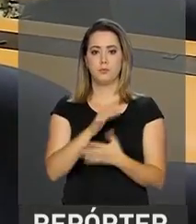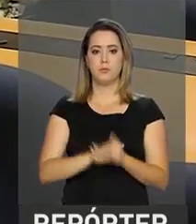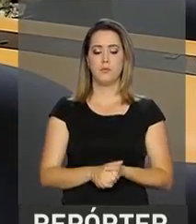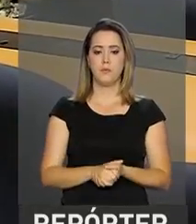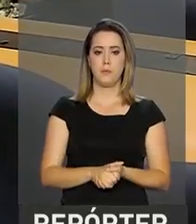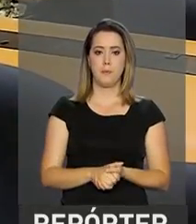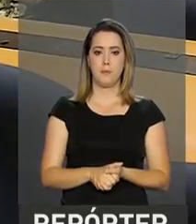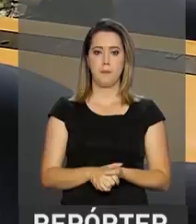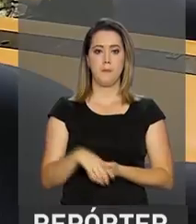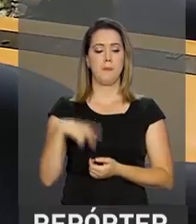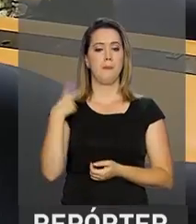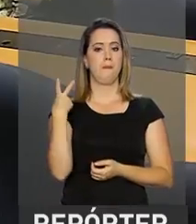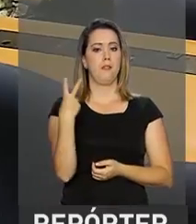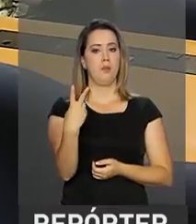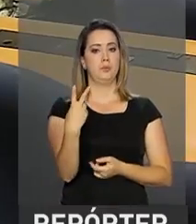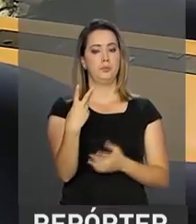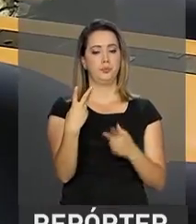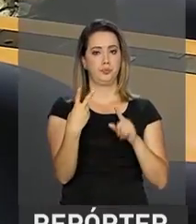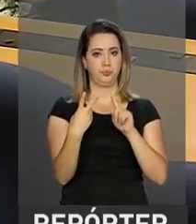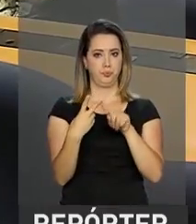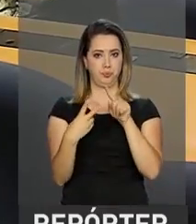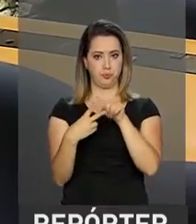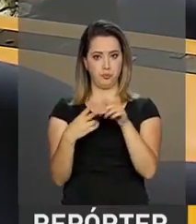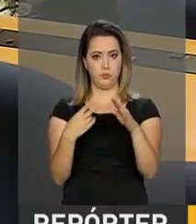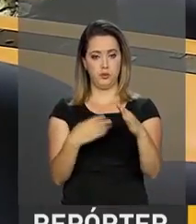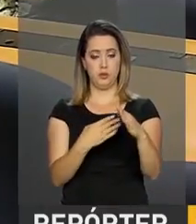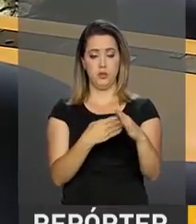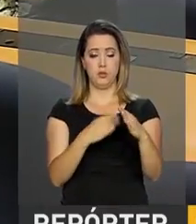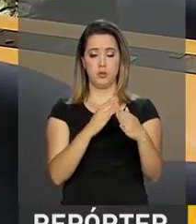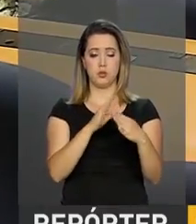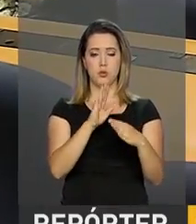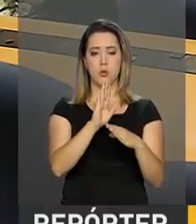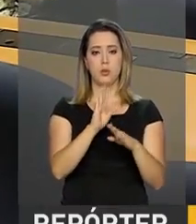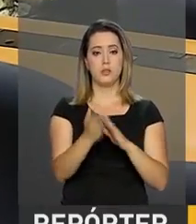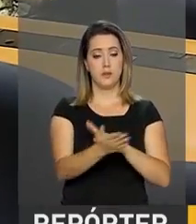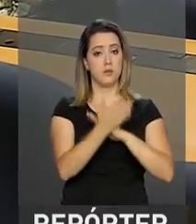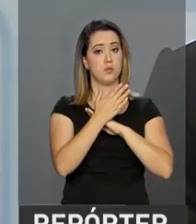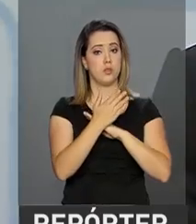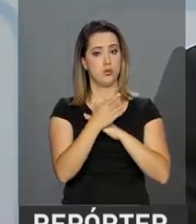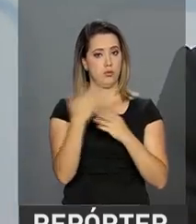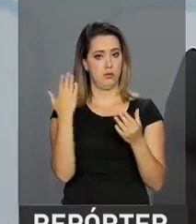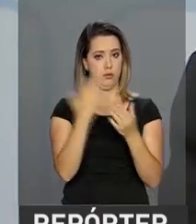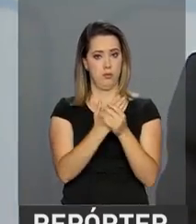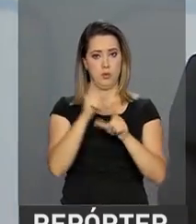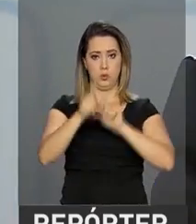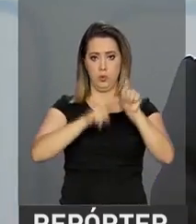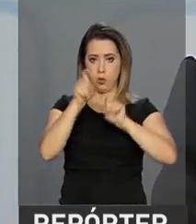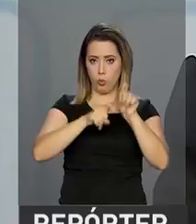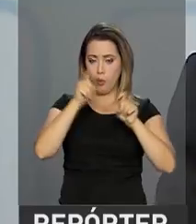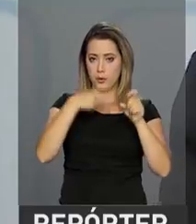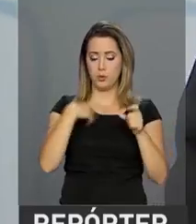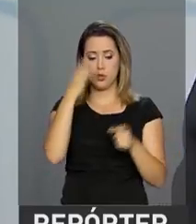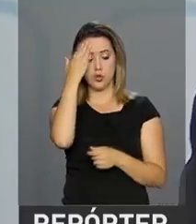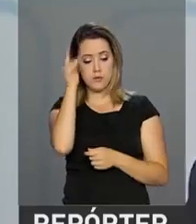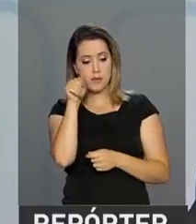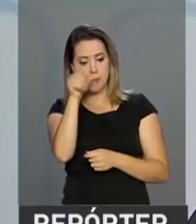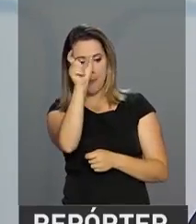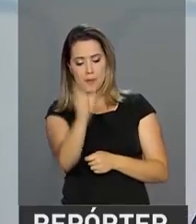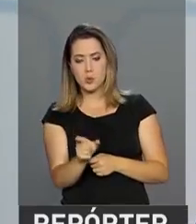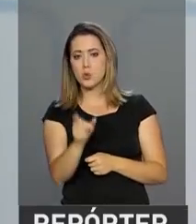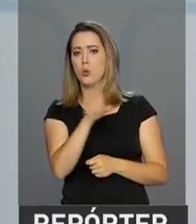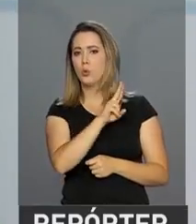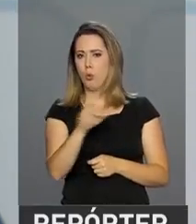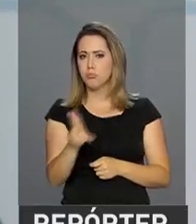duas coisas vamos ajudar a informatização são prontuário eletrônico porque saberemos quem estava